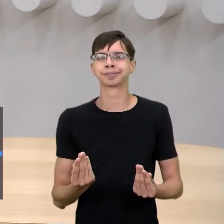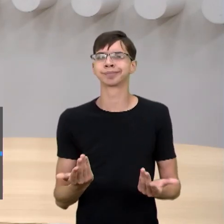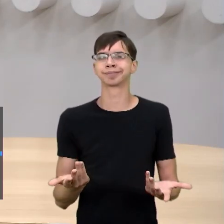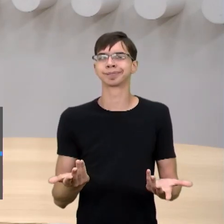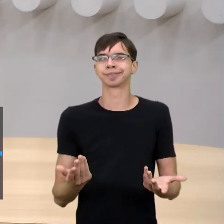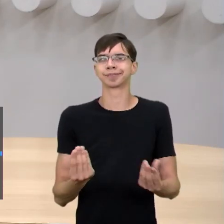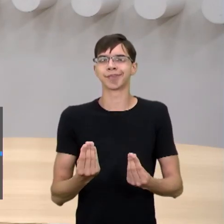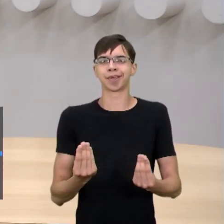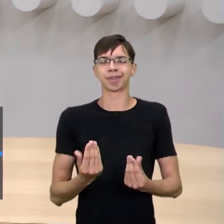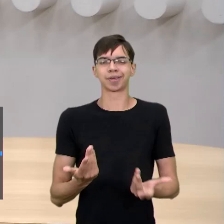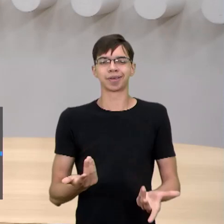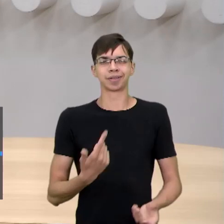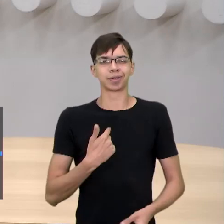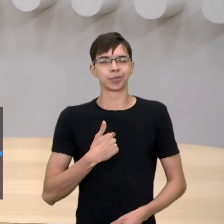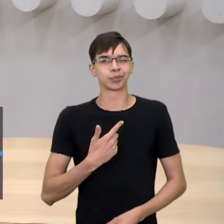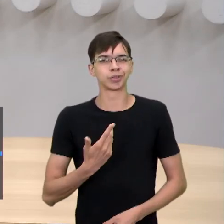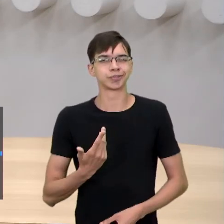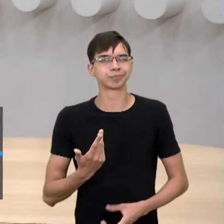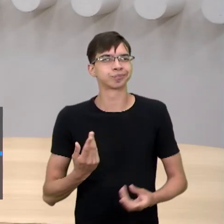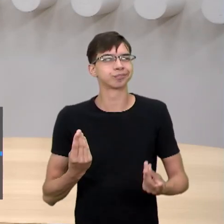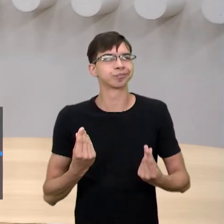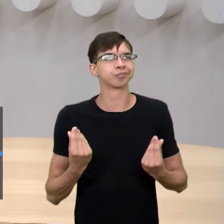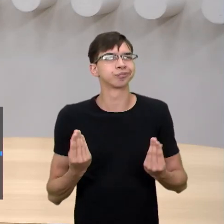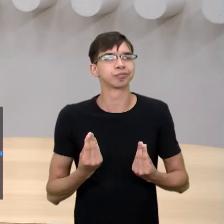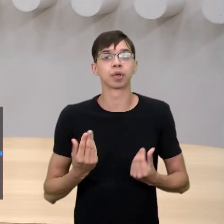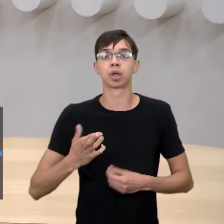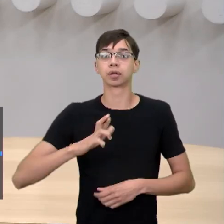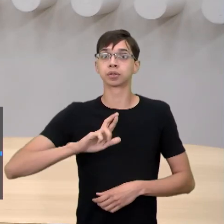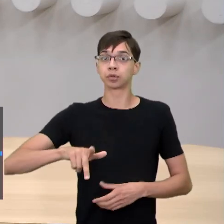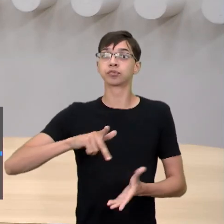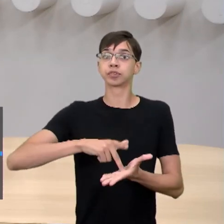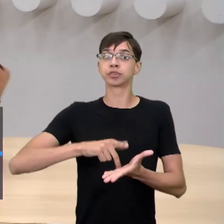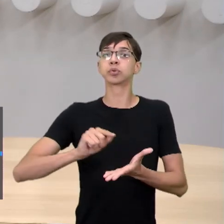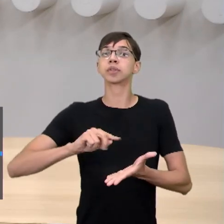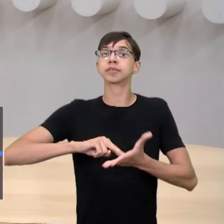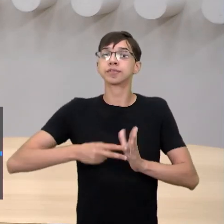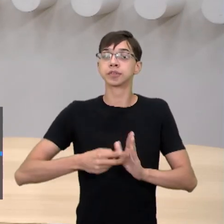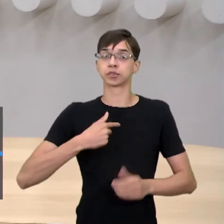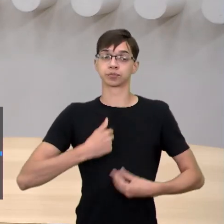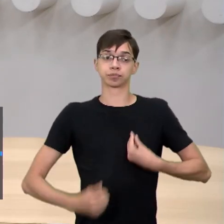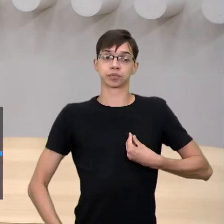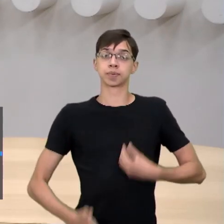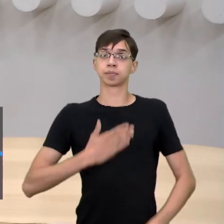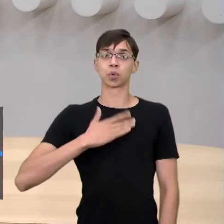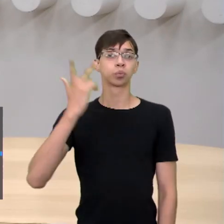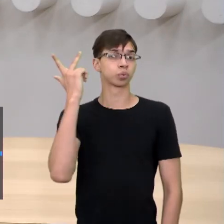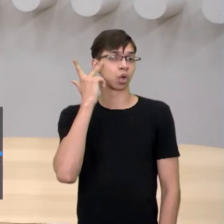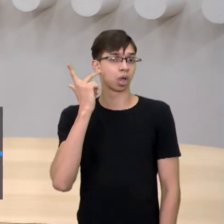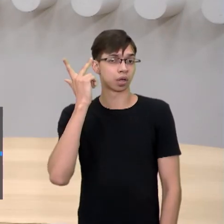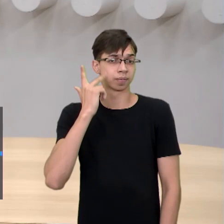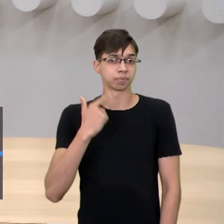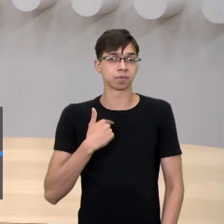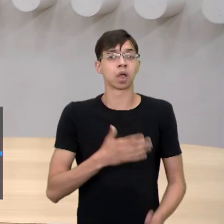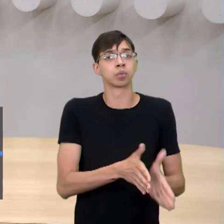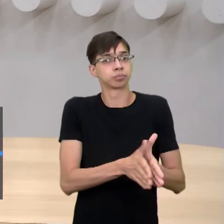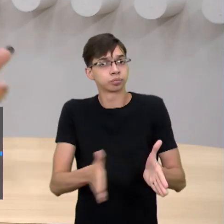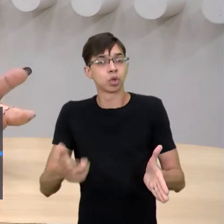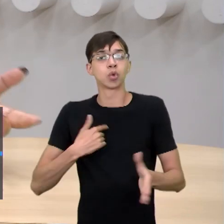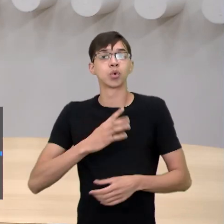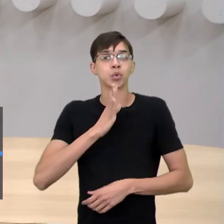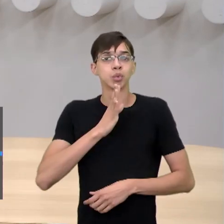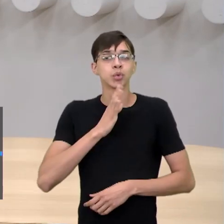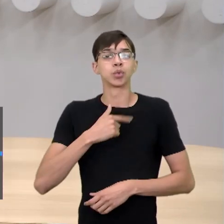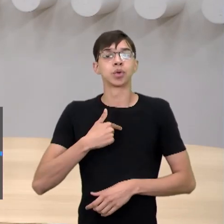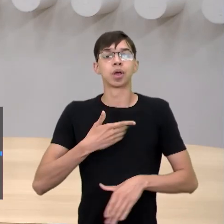sem apego, que eu, sabe? Não, isso só significa que eu estou vivendo a minha vida normalmente. E que por eu conhecer e ter acesso